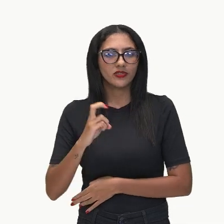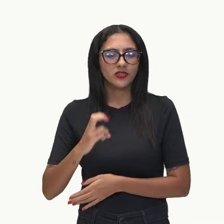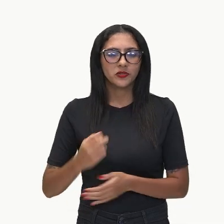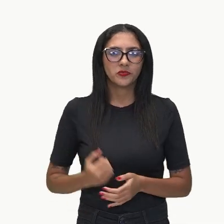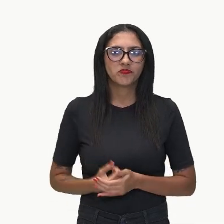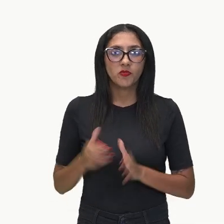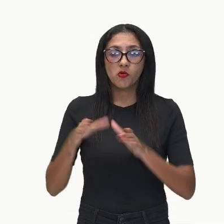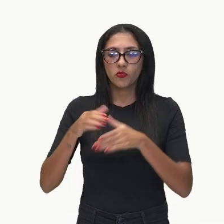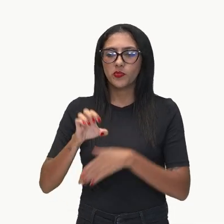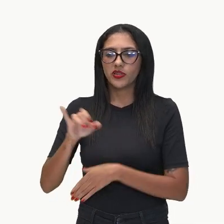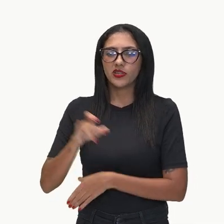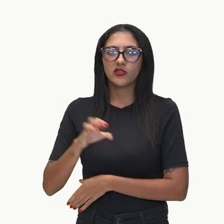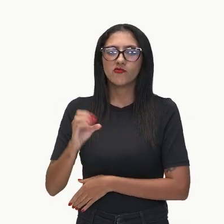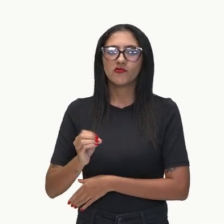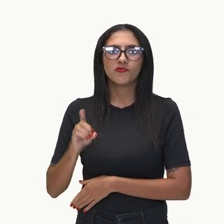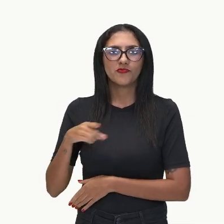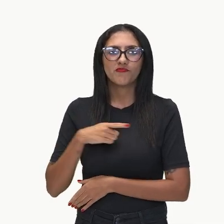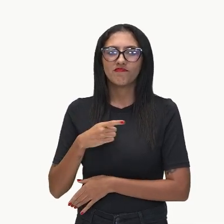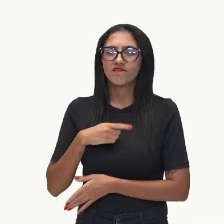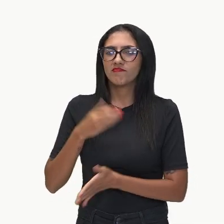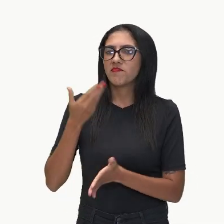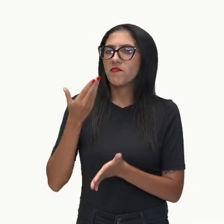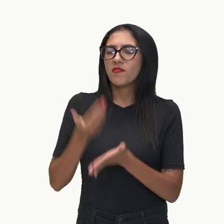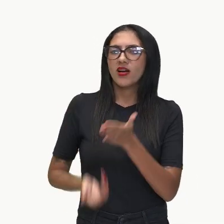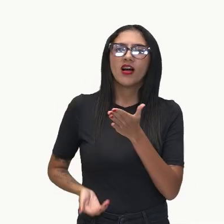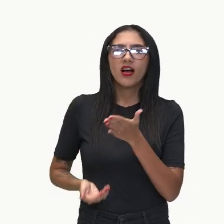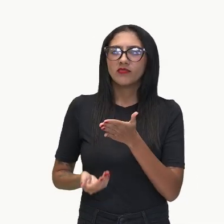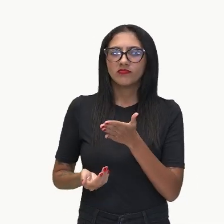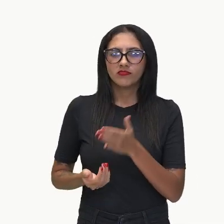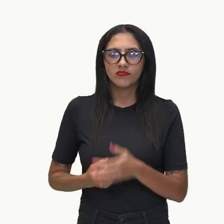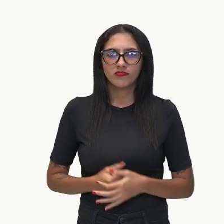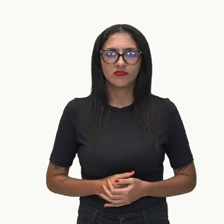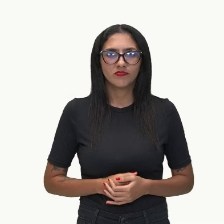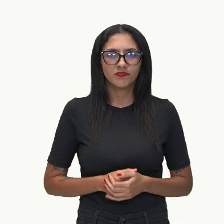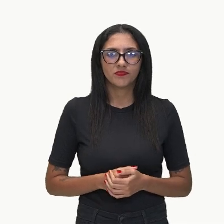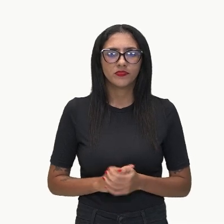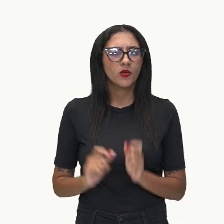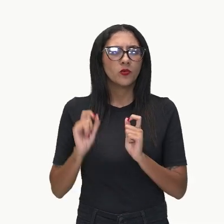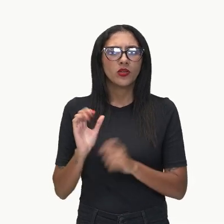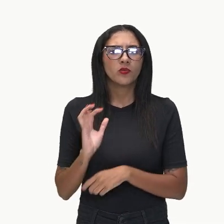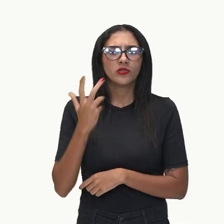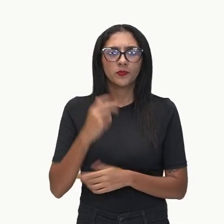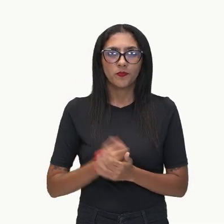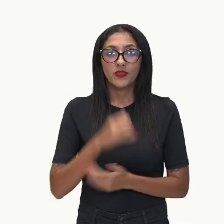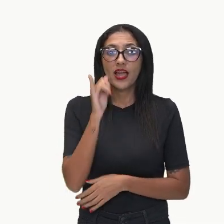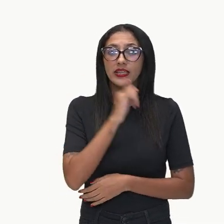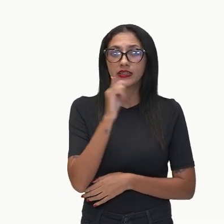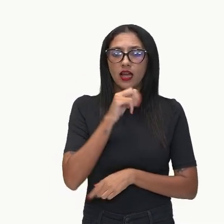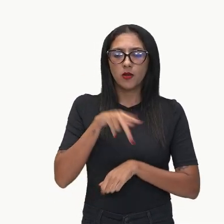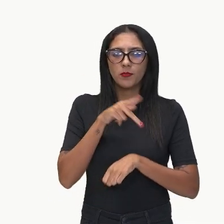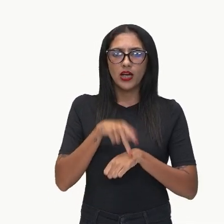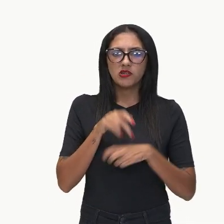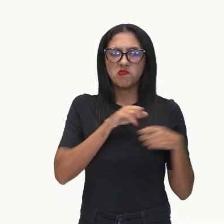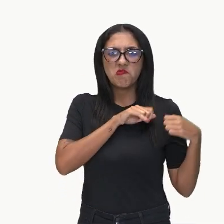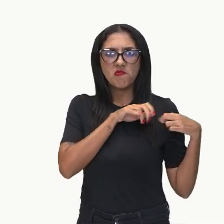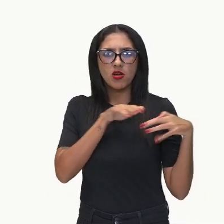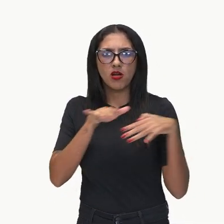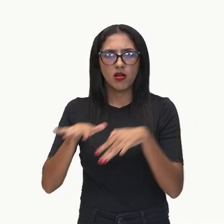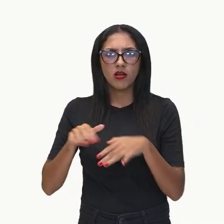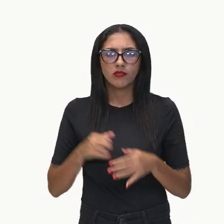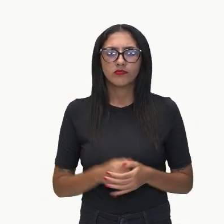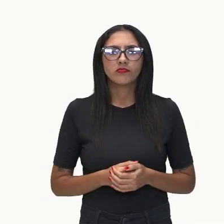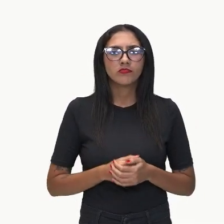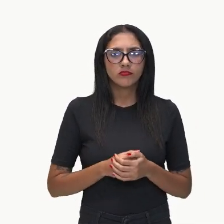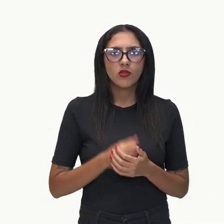eixo realmente entrou em decadência. O que ocorreu lá? A Itália foi invadida, Mussolini